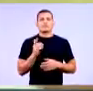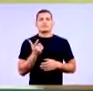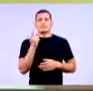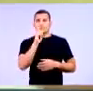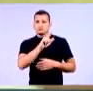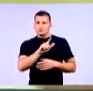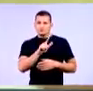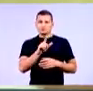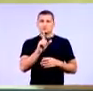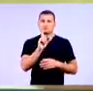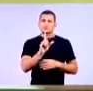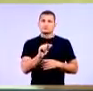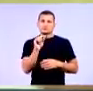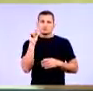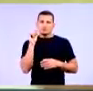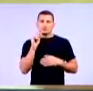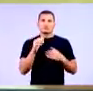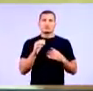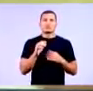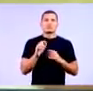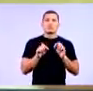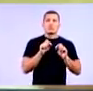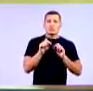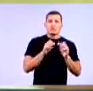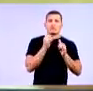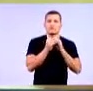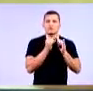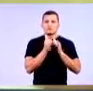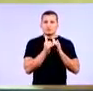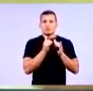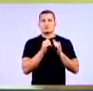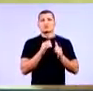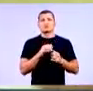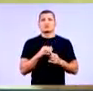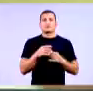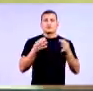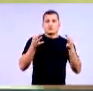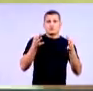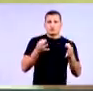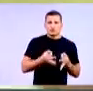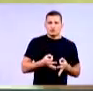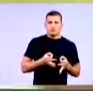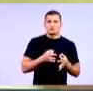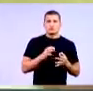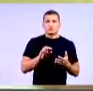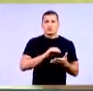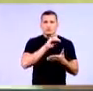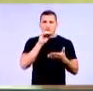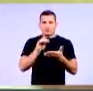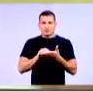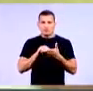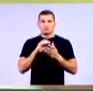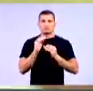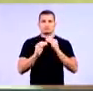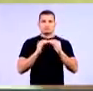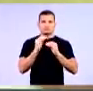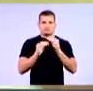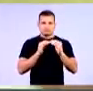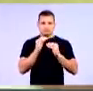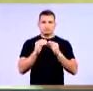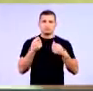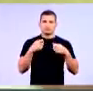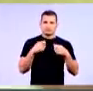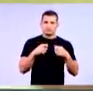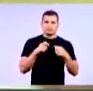uma seleção de quais serão realmente as informações corretas para se colocar num banco de dados, nós temos que